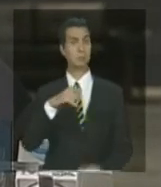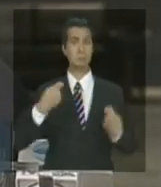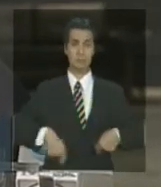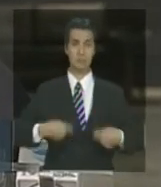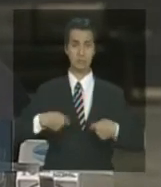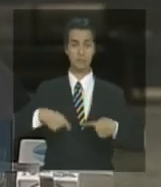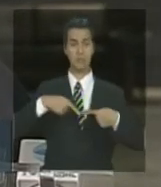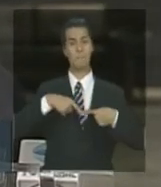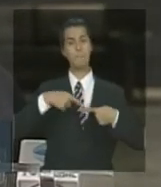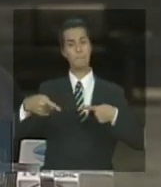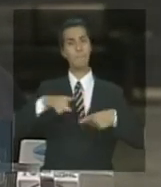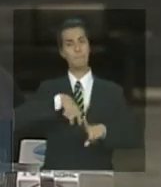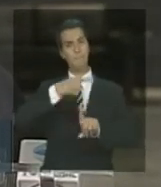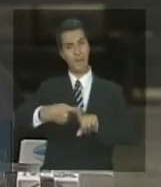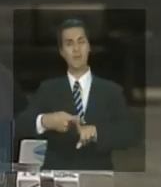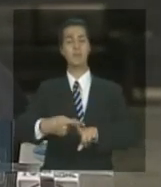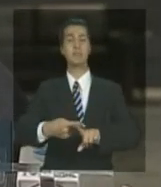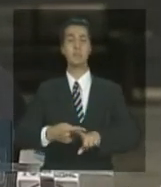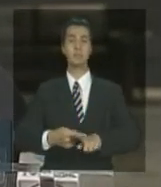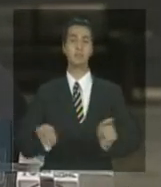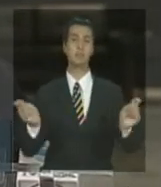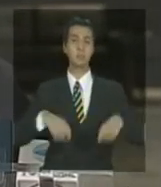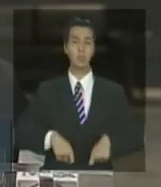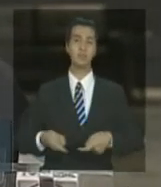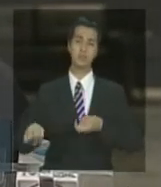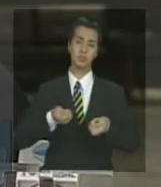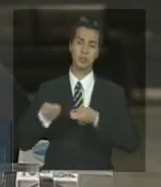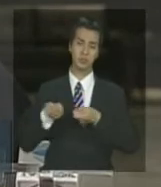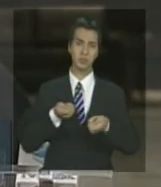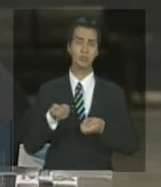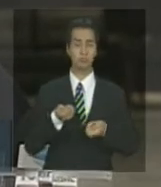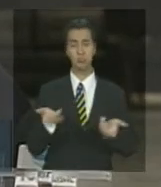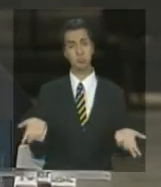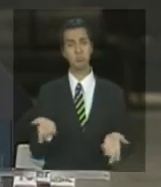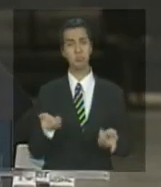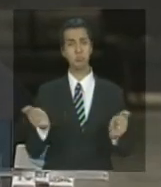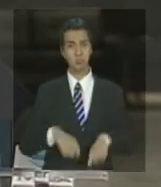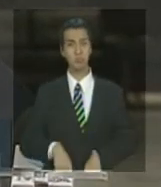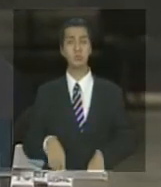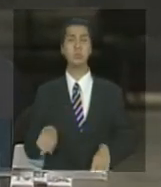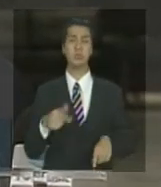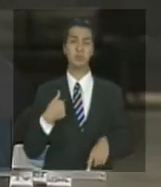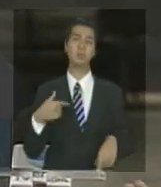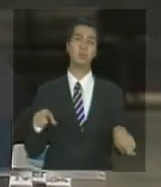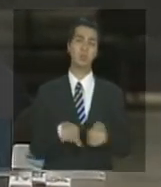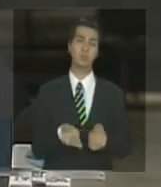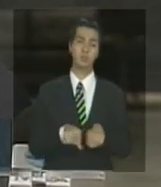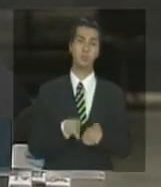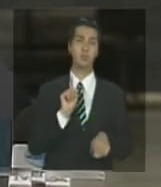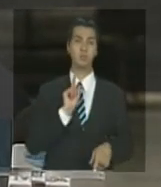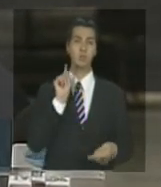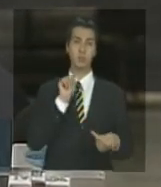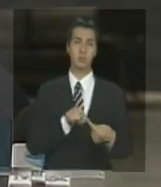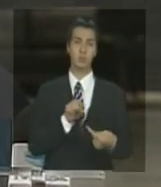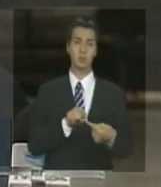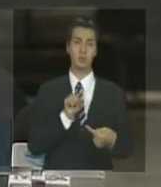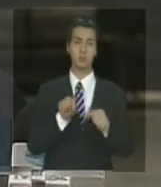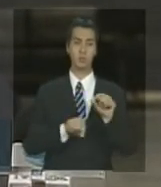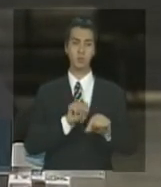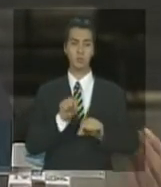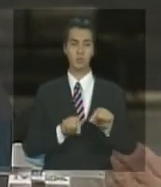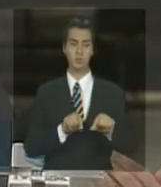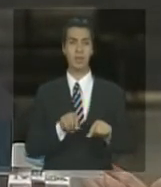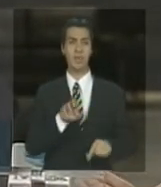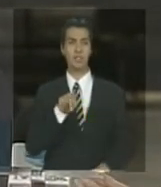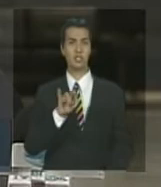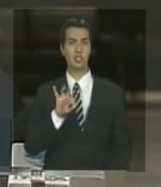de diálogo, de negociação e de entendimento, e eu reitero a nossa posição em relação ao texto do Senado, e a posição de não ter anistia para desmatador